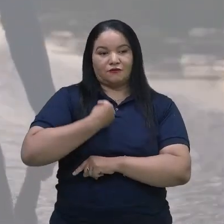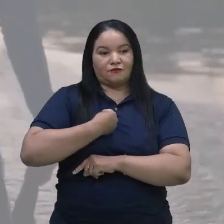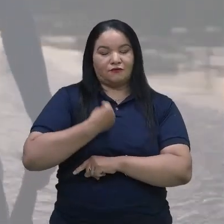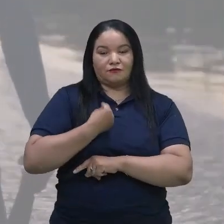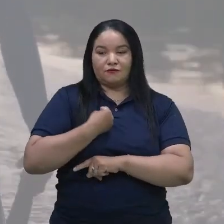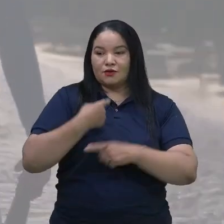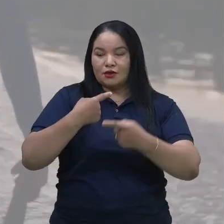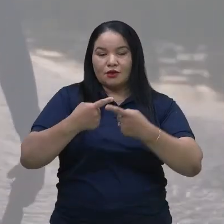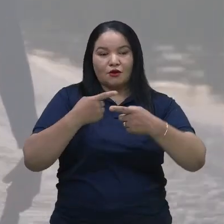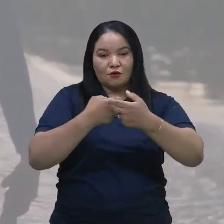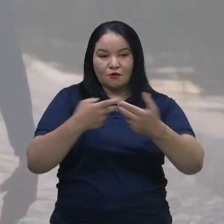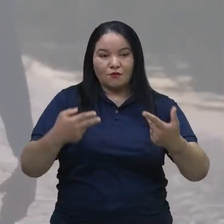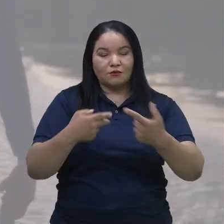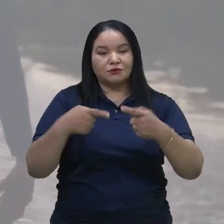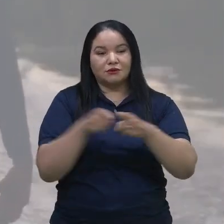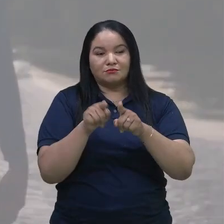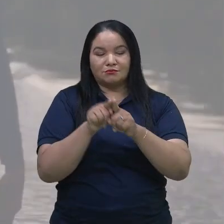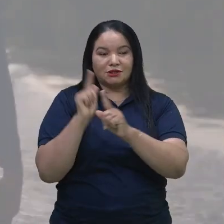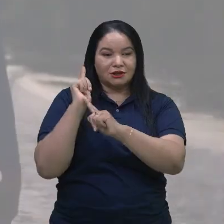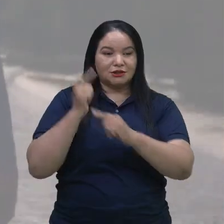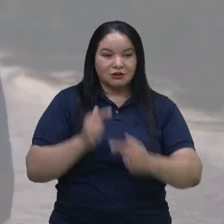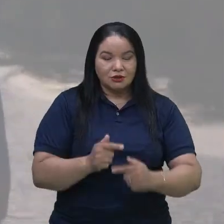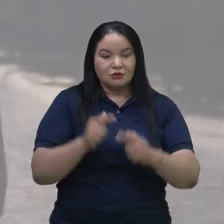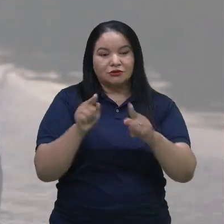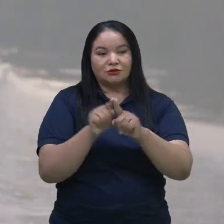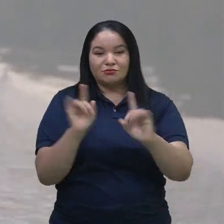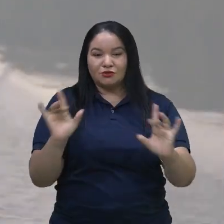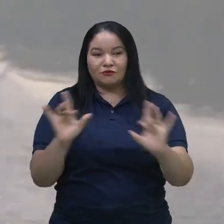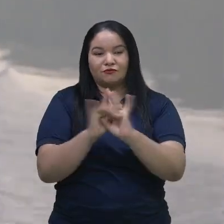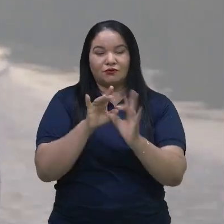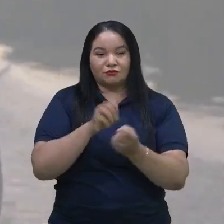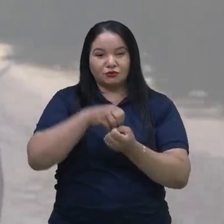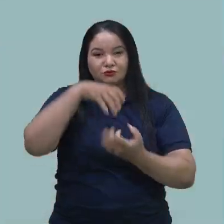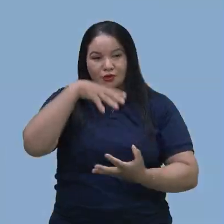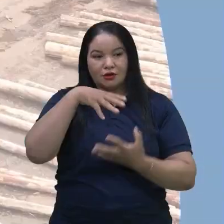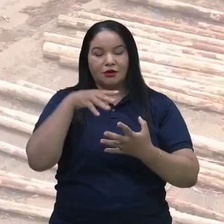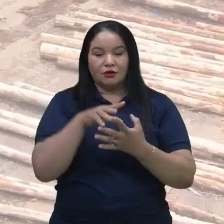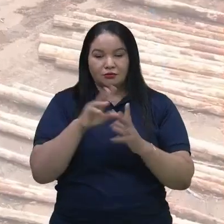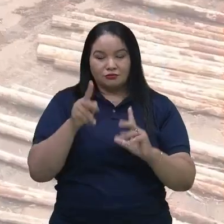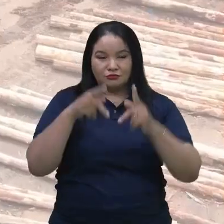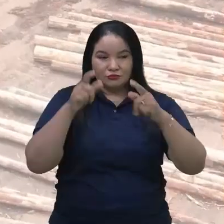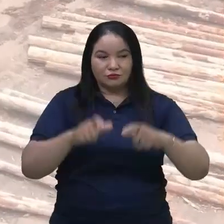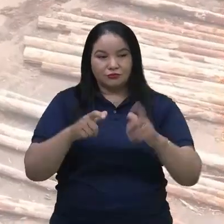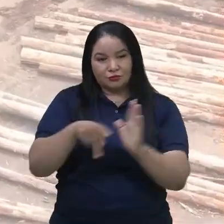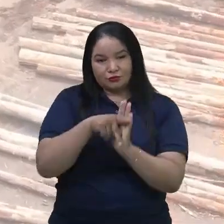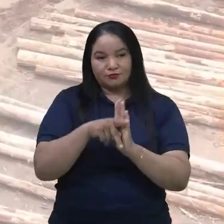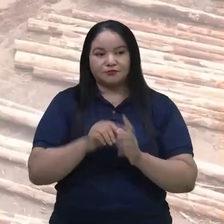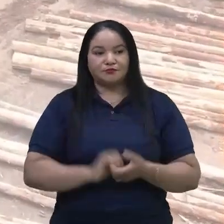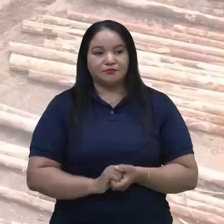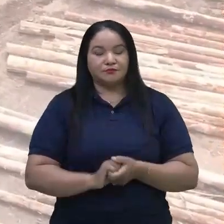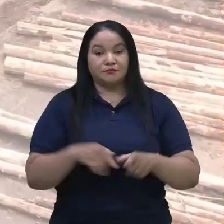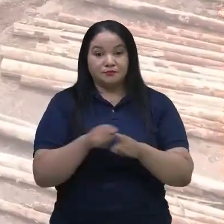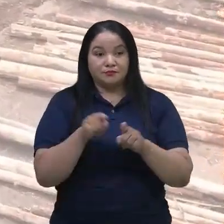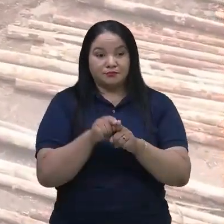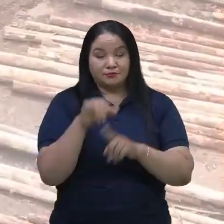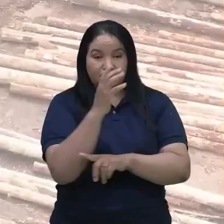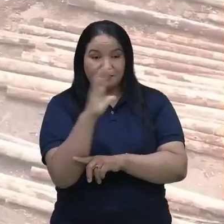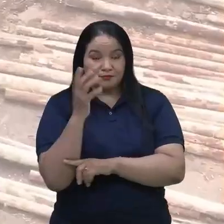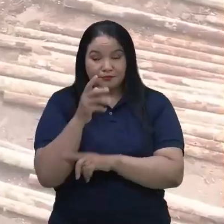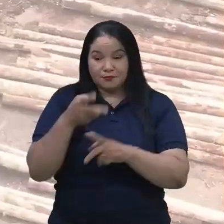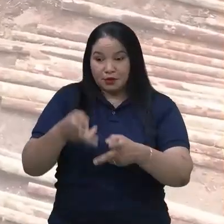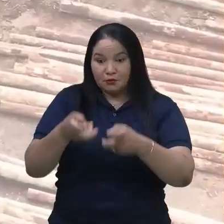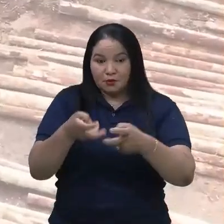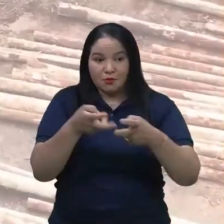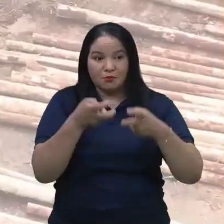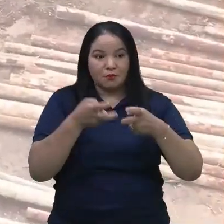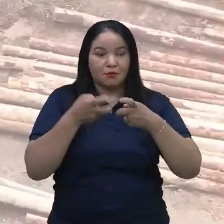subsistência, suas tradições, seus vínculos espirituais com o território. A expansão predatória, marcada por